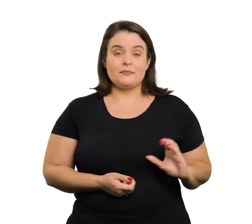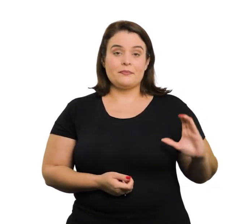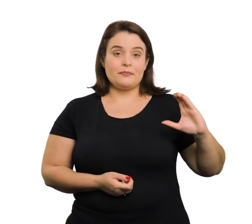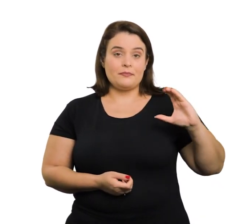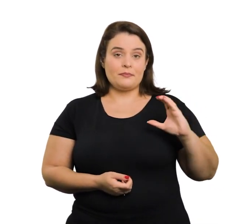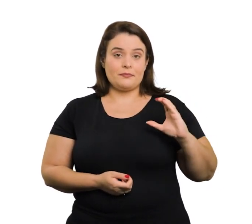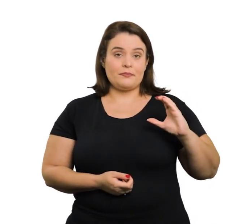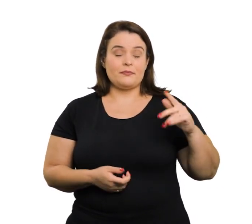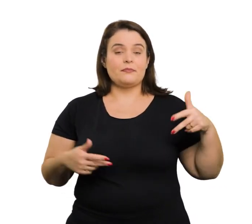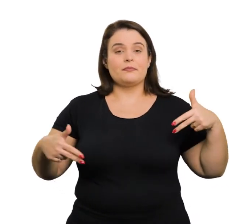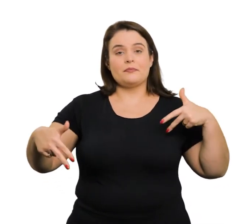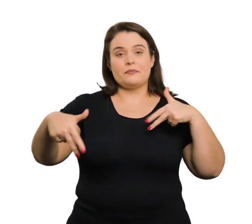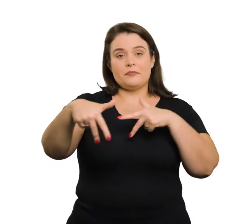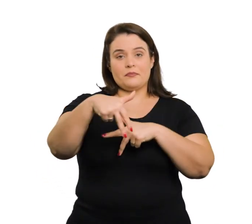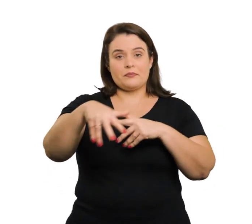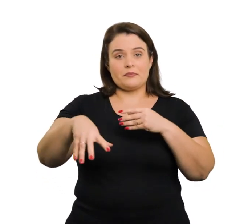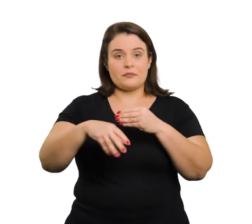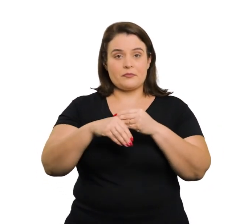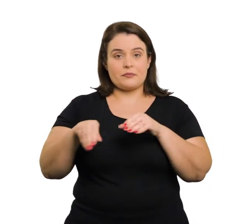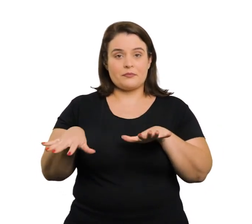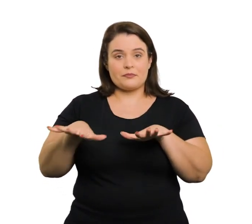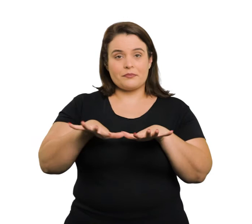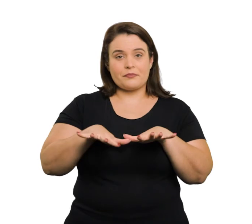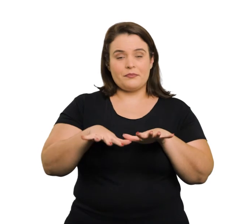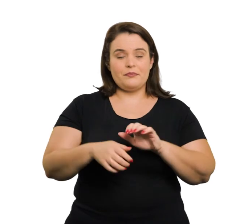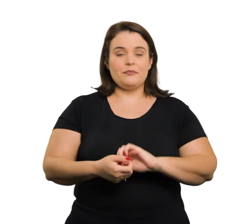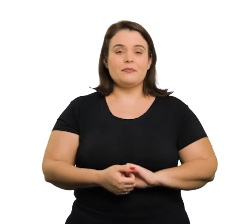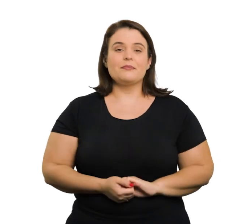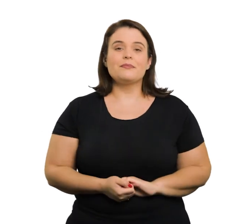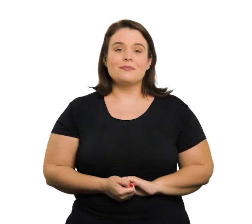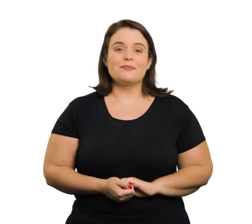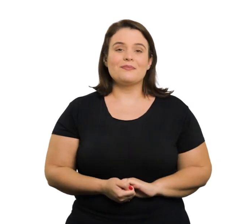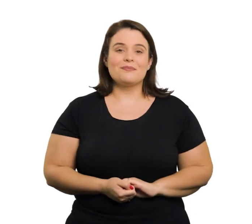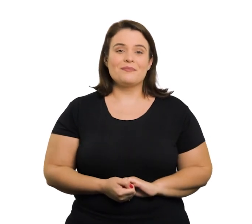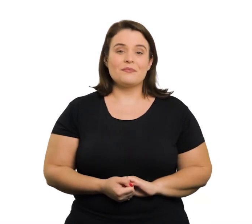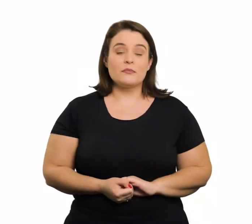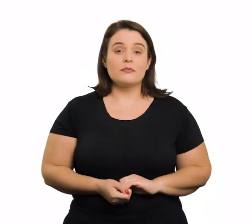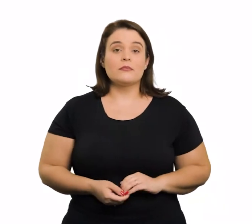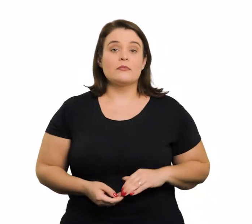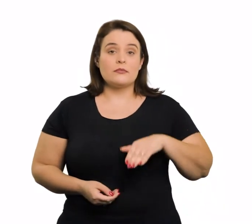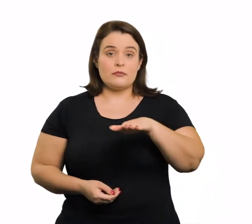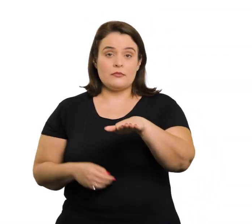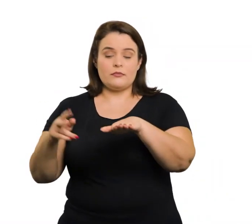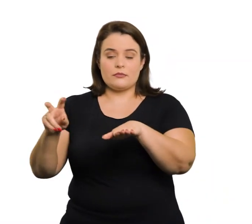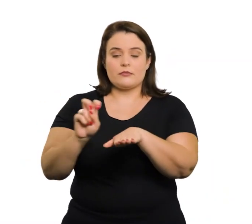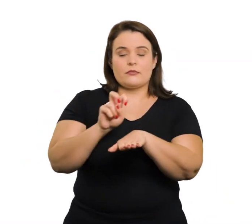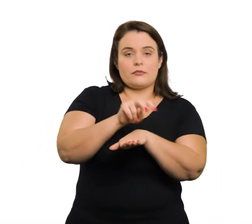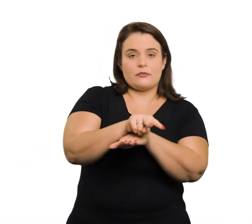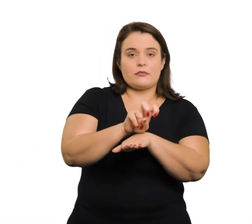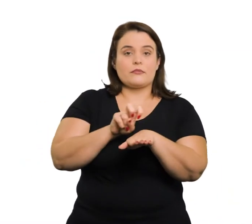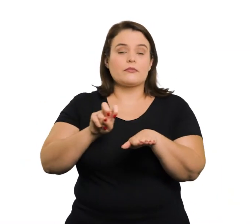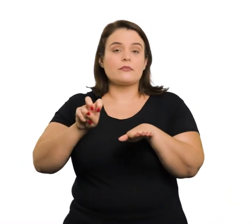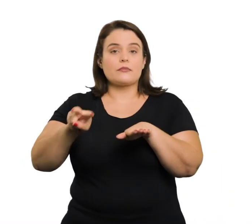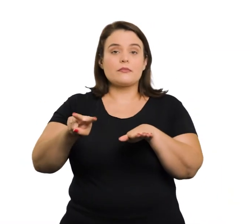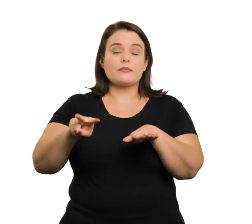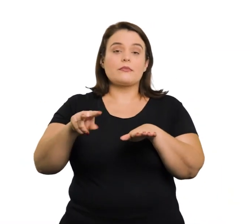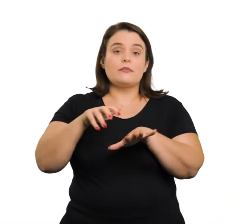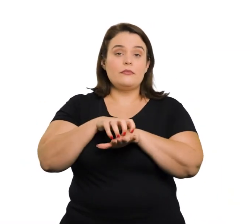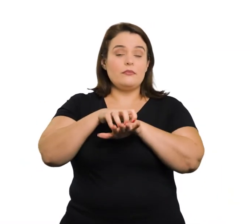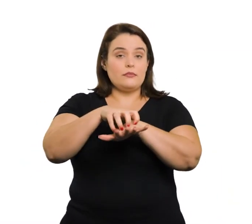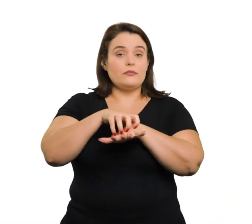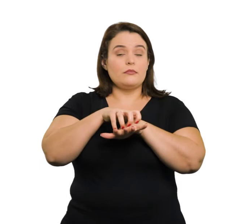metros. C. Patamar com circulação adjacente. Junto a plataformas de embarque